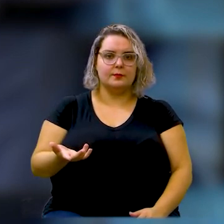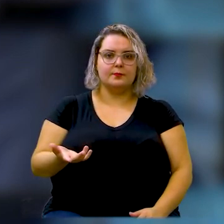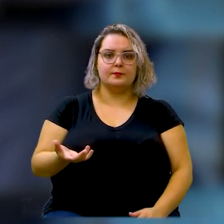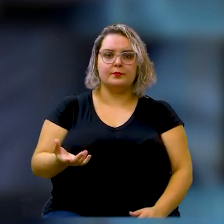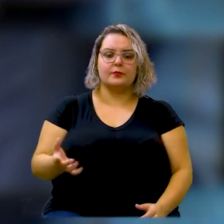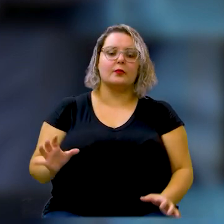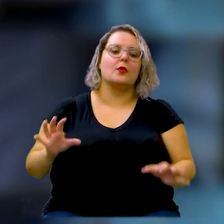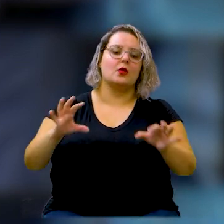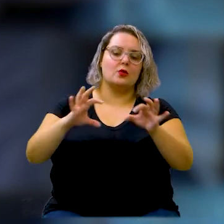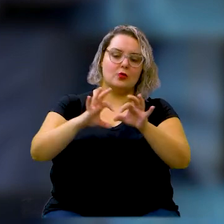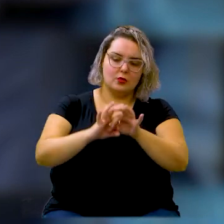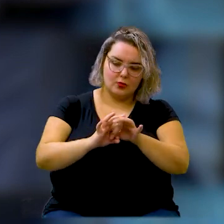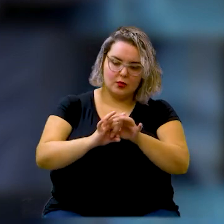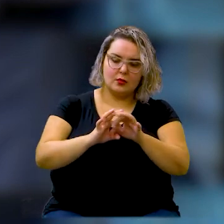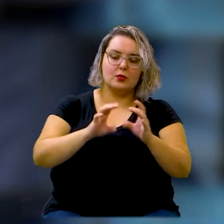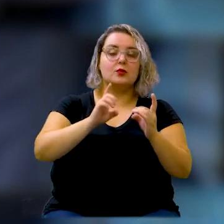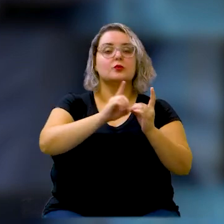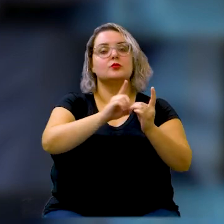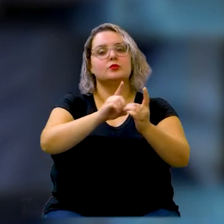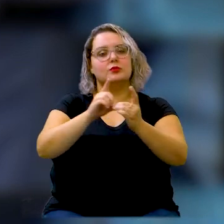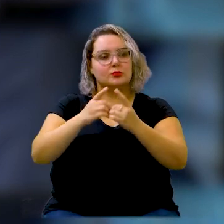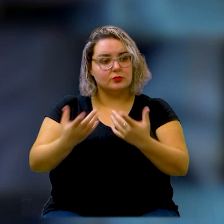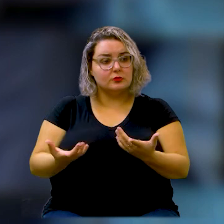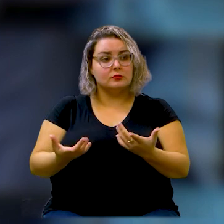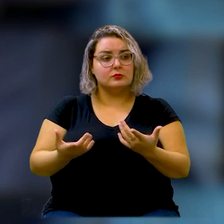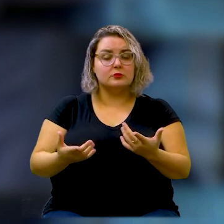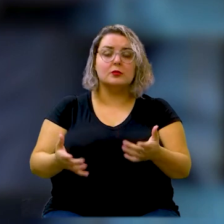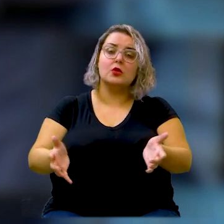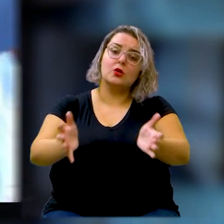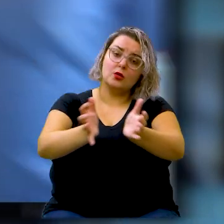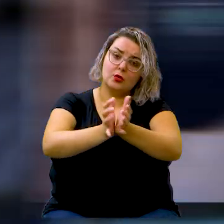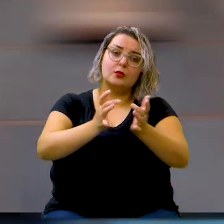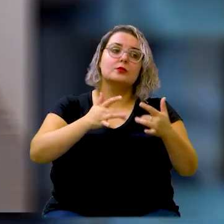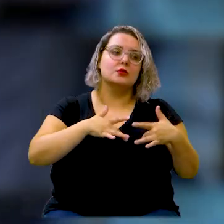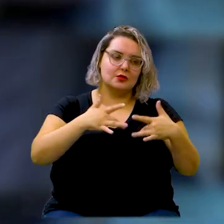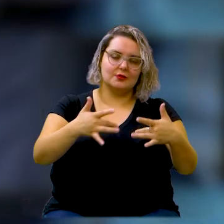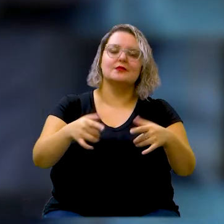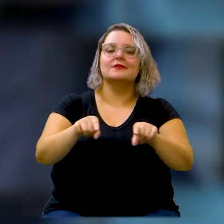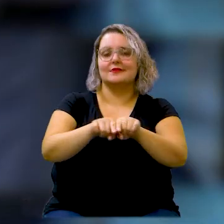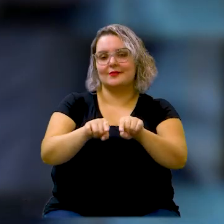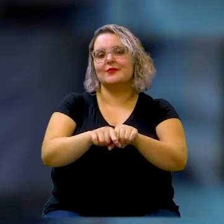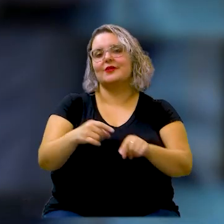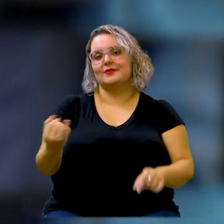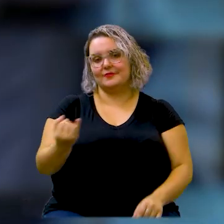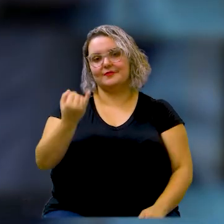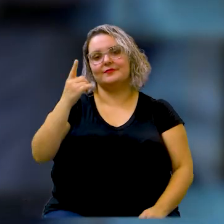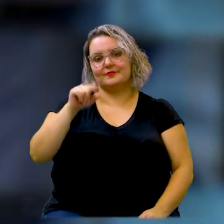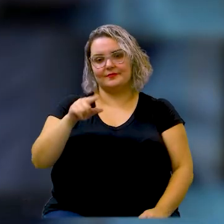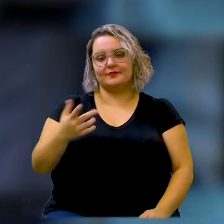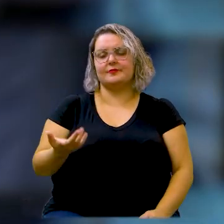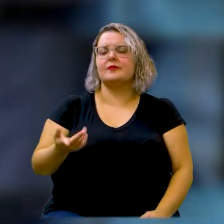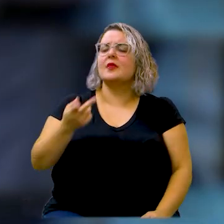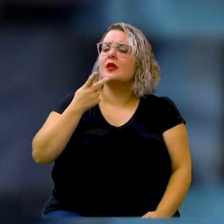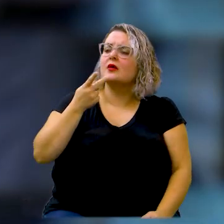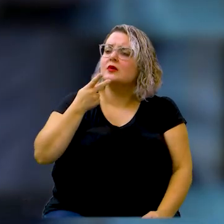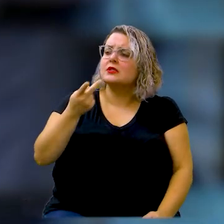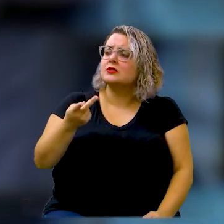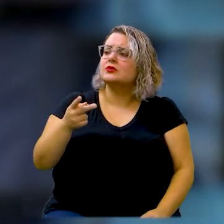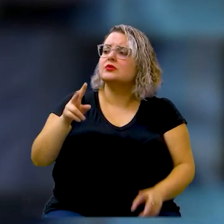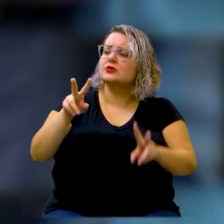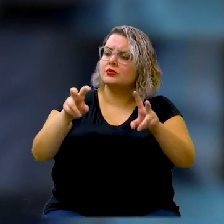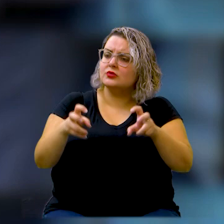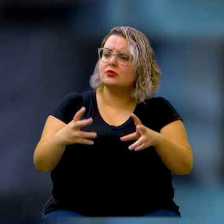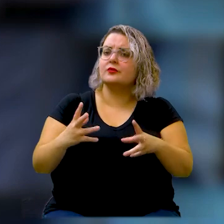do vínculo com os nossos atendidos, e o grupo de voluntários, que também é muito importante. Você falou sobre a questão